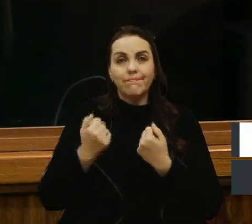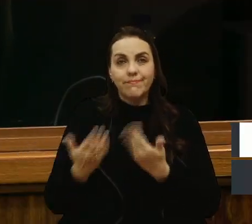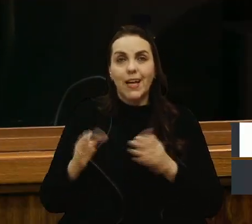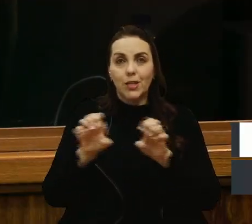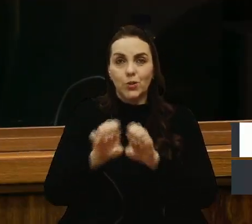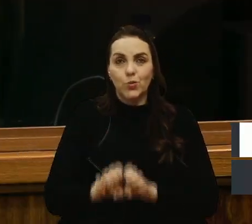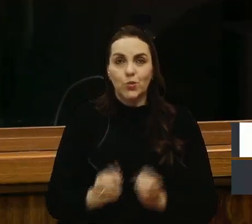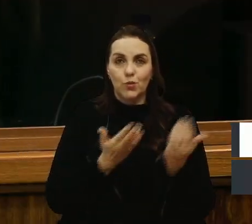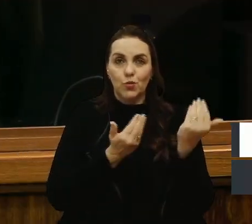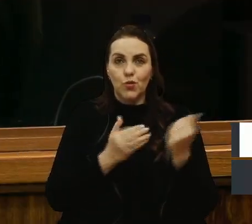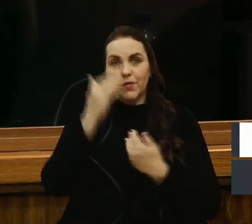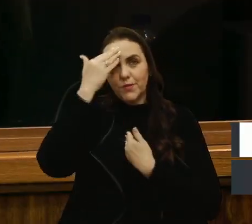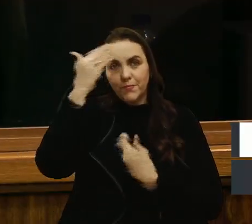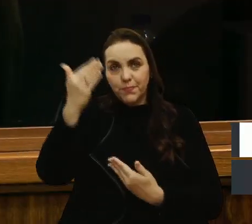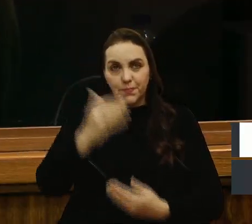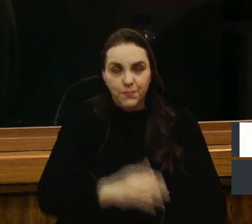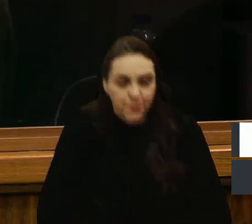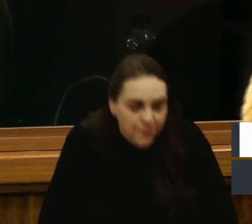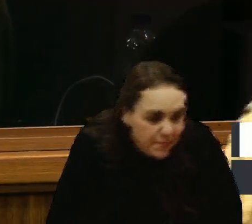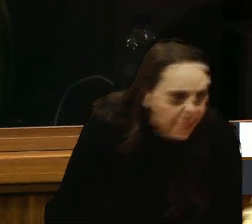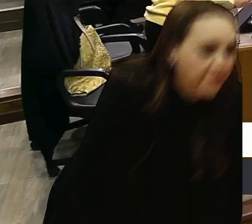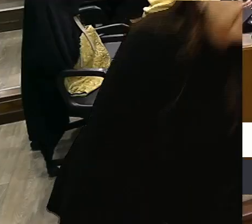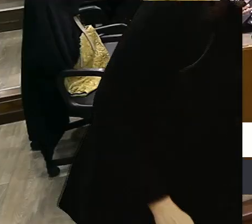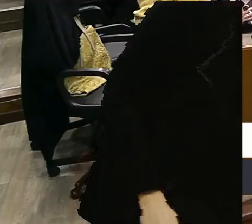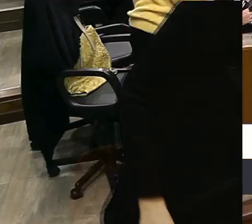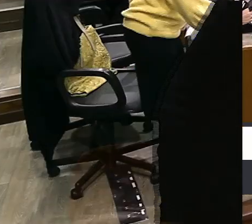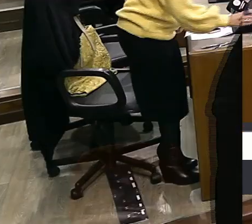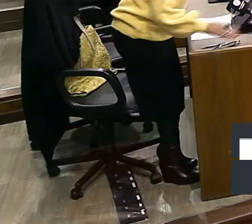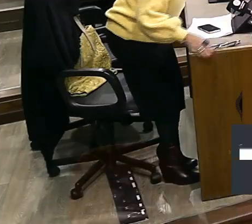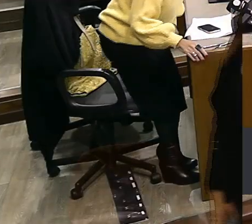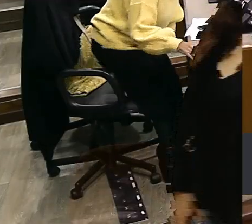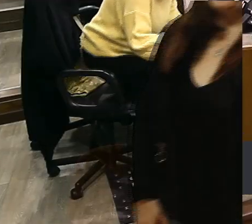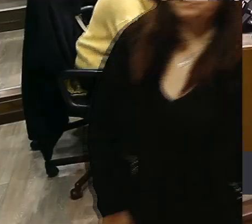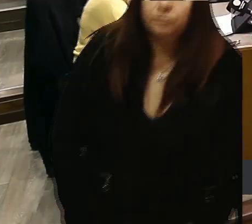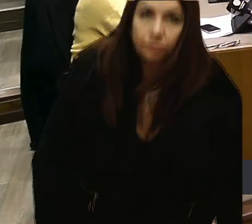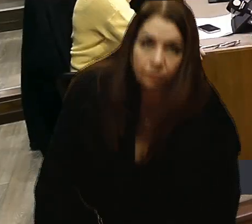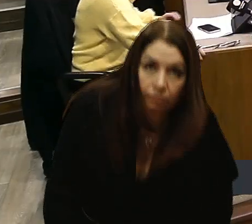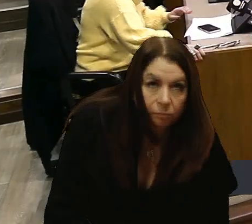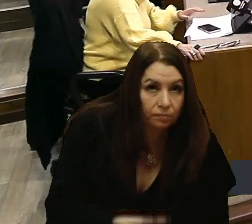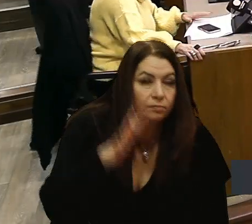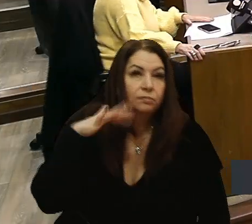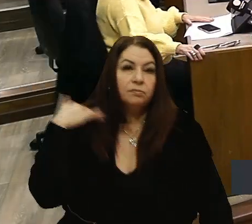esses jovens. Obrigada. Próxima inscrita, a vereadora Andressa Marques.